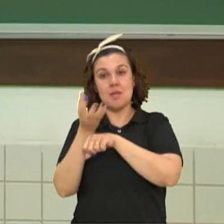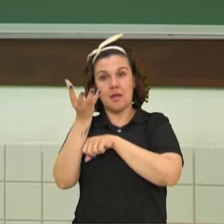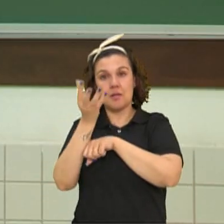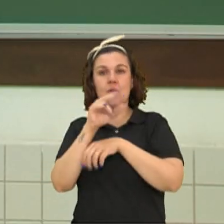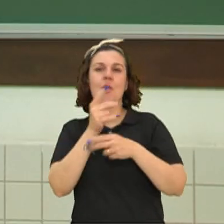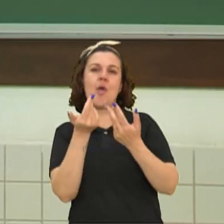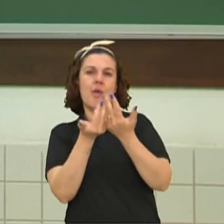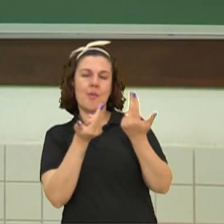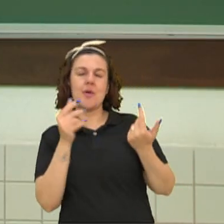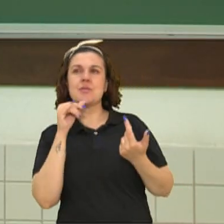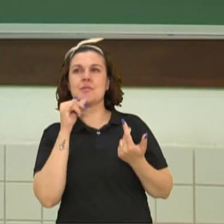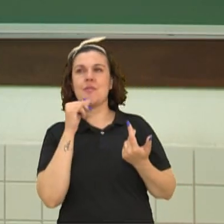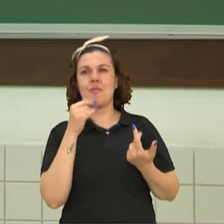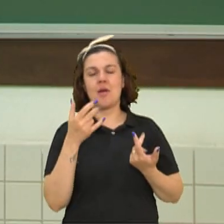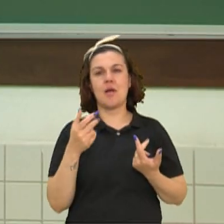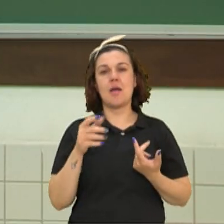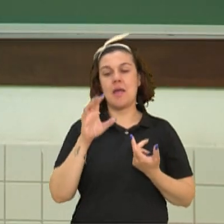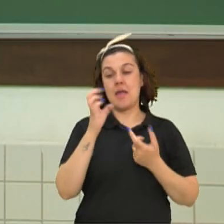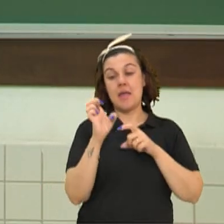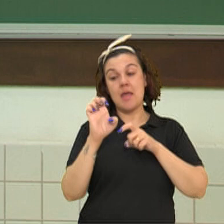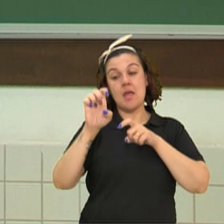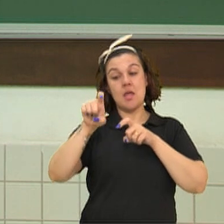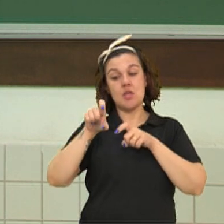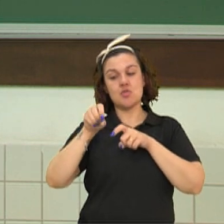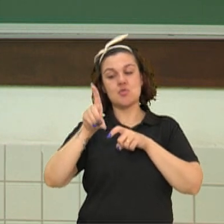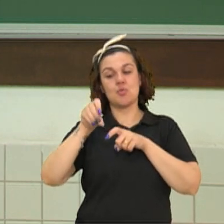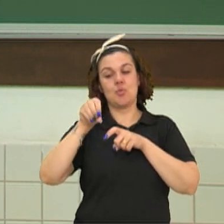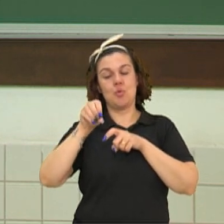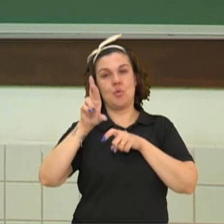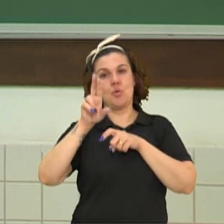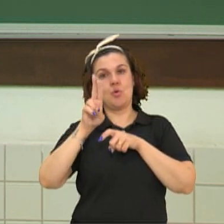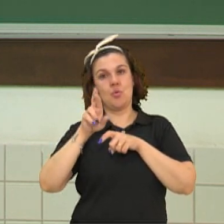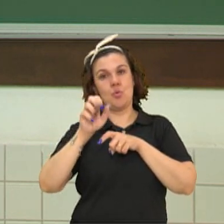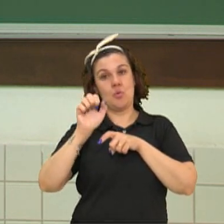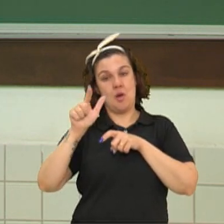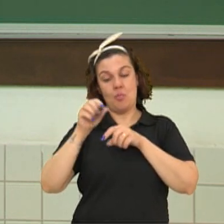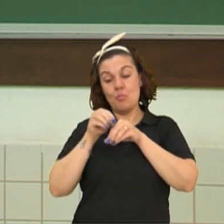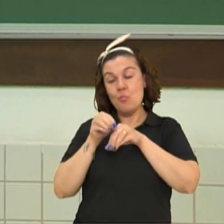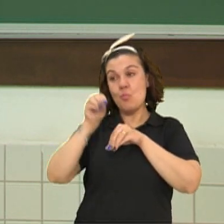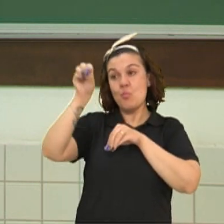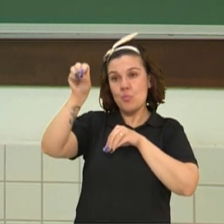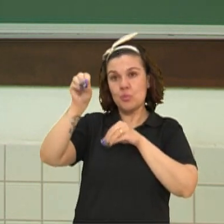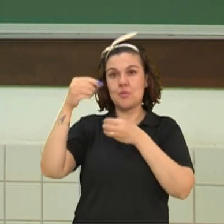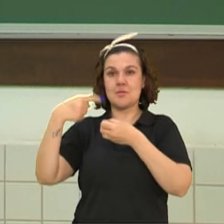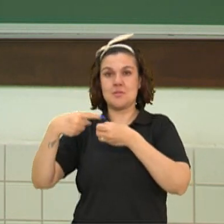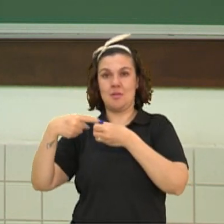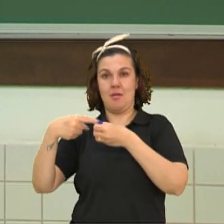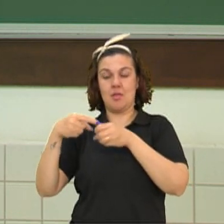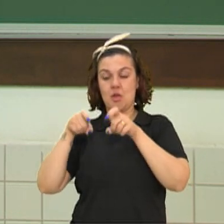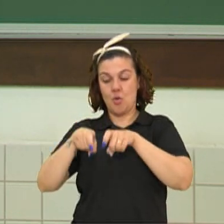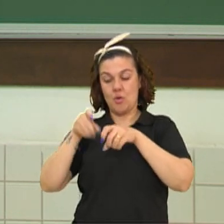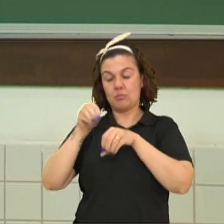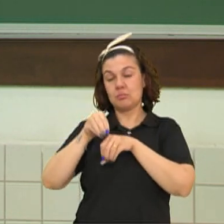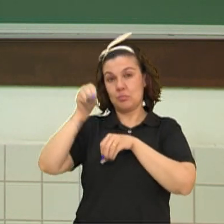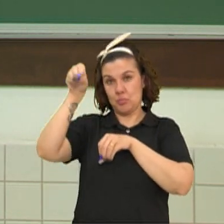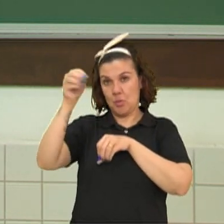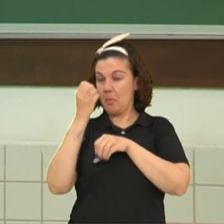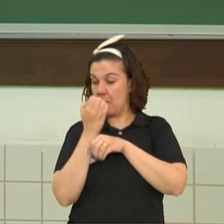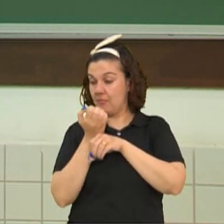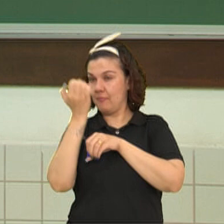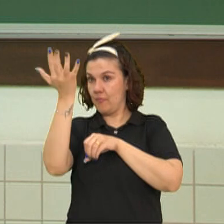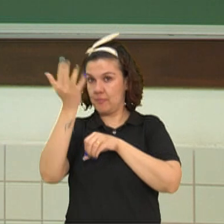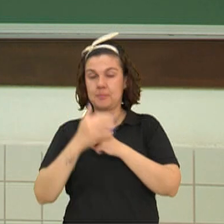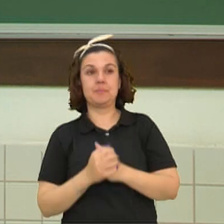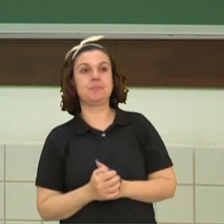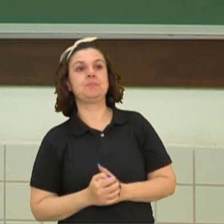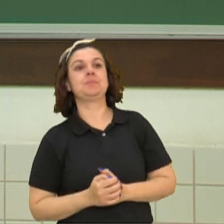mesma forma que a gente fala êxodo rural, as pessoas que saem da zona rural para morar na cidade. Então, exo para fora.